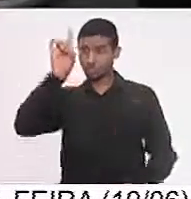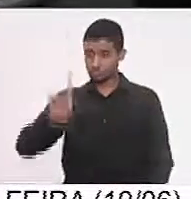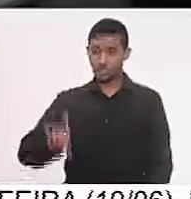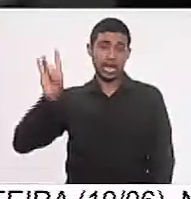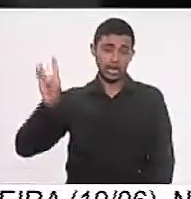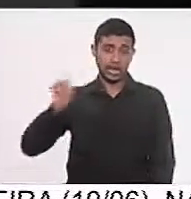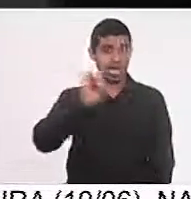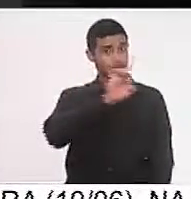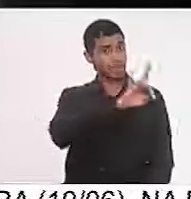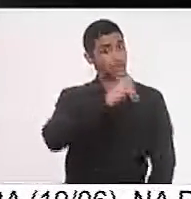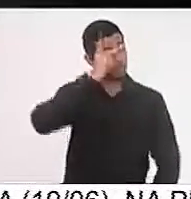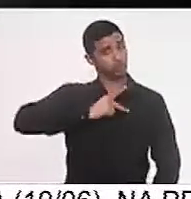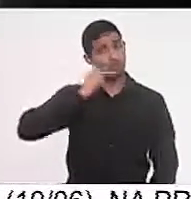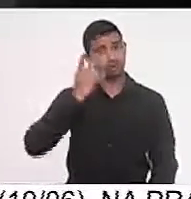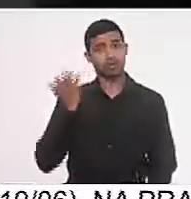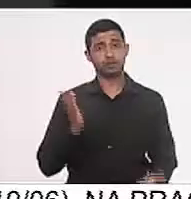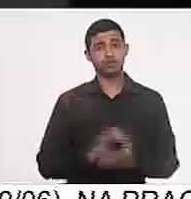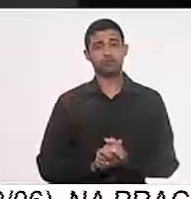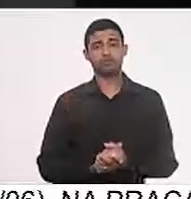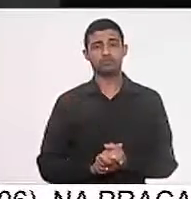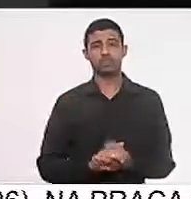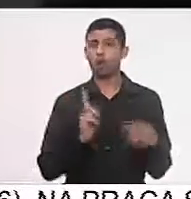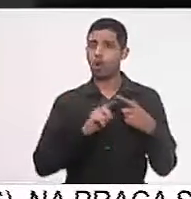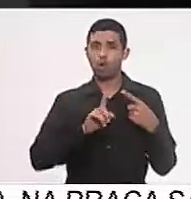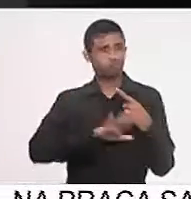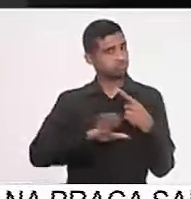direitos individuais. Isso é um ponto.